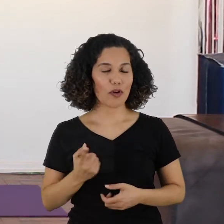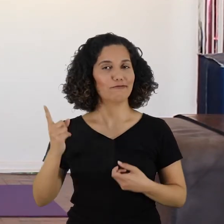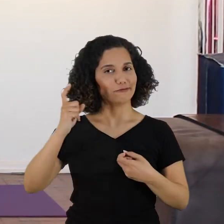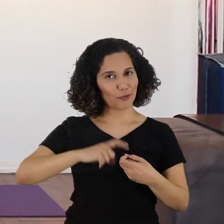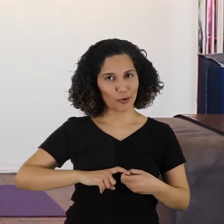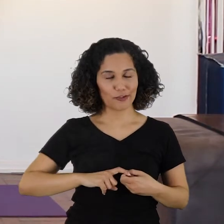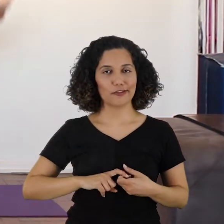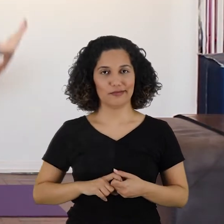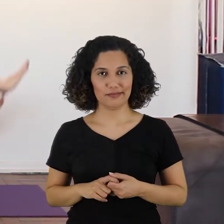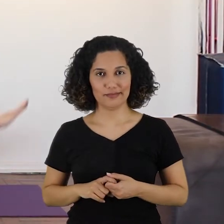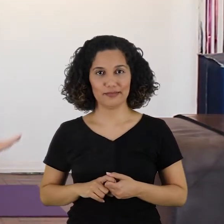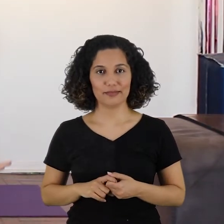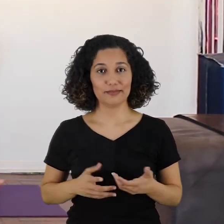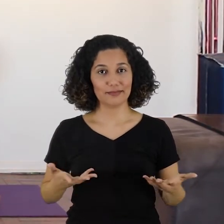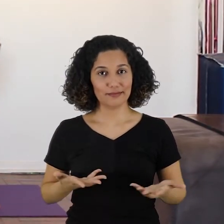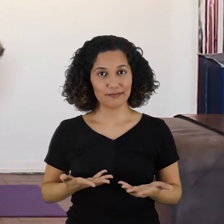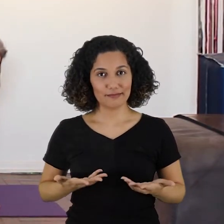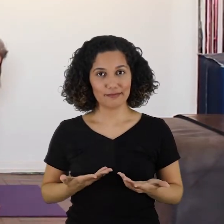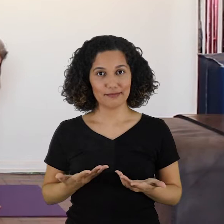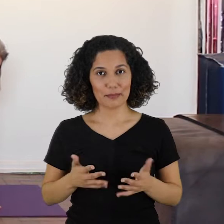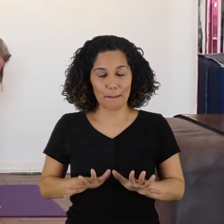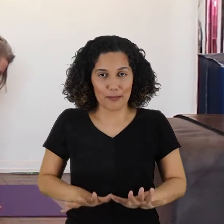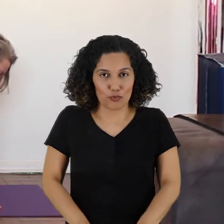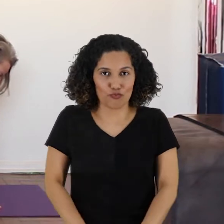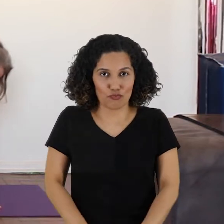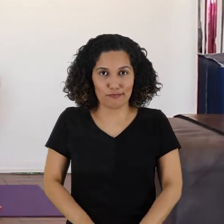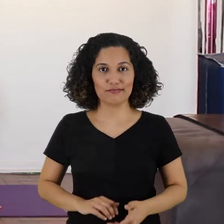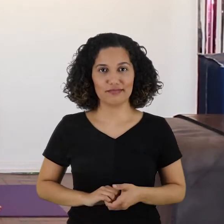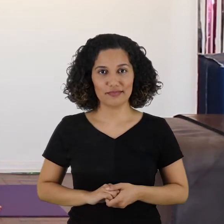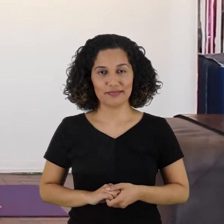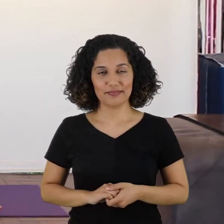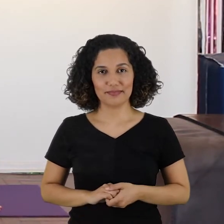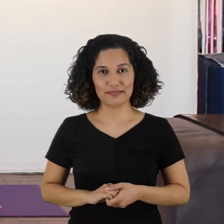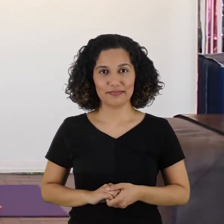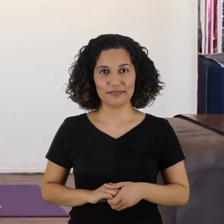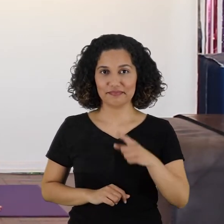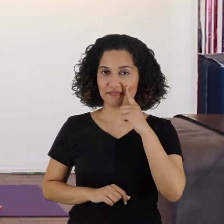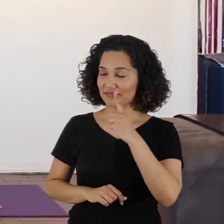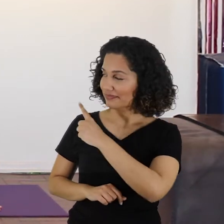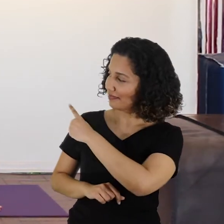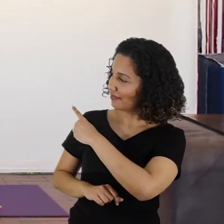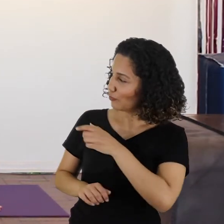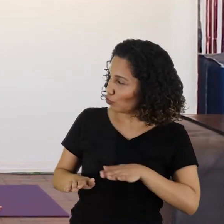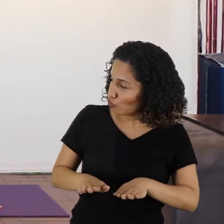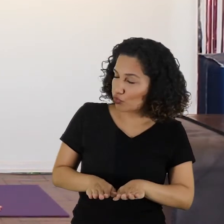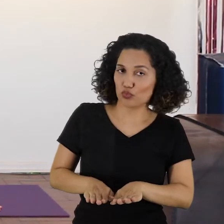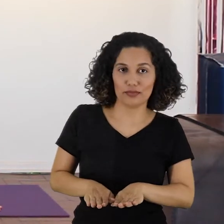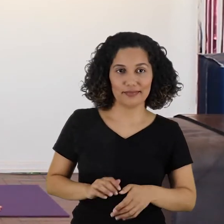Boa, volta, apoia as mãos lá no chão, leva seu pé direito junto do